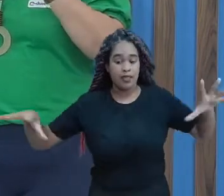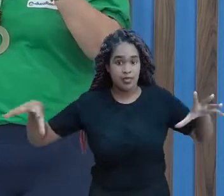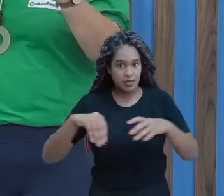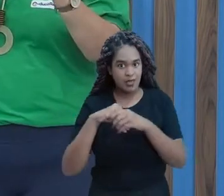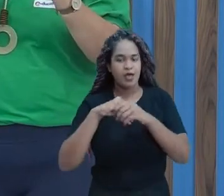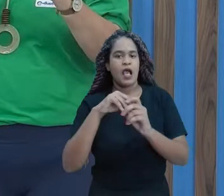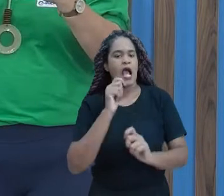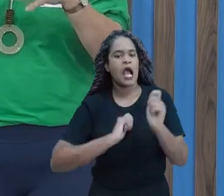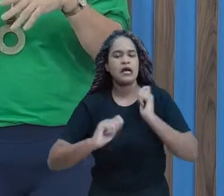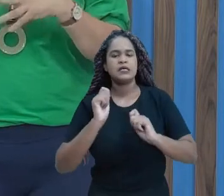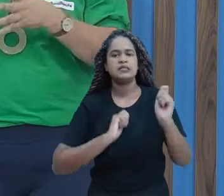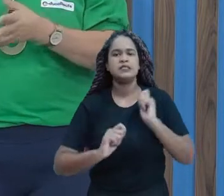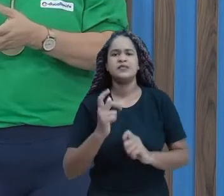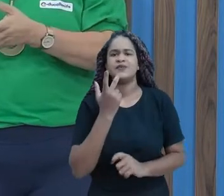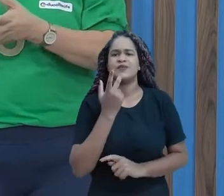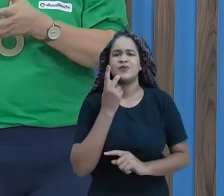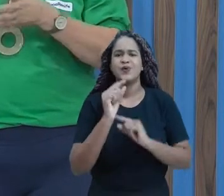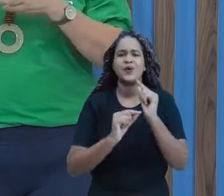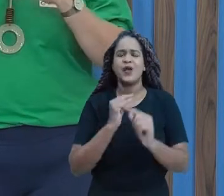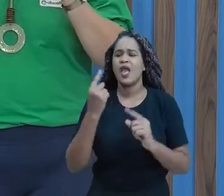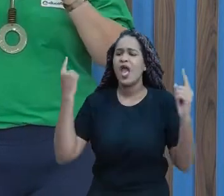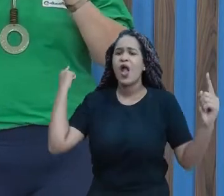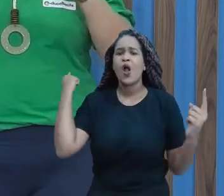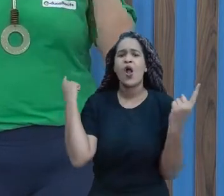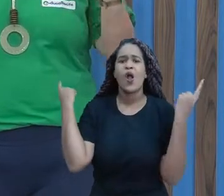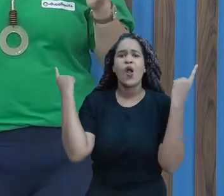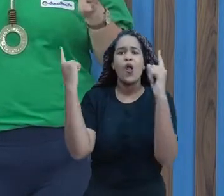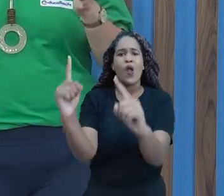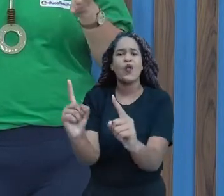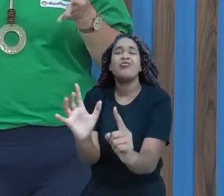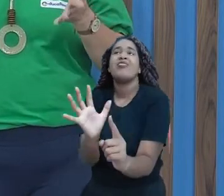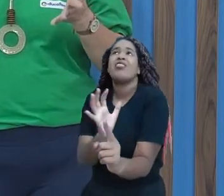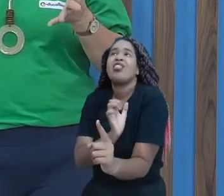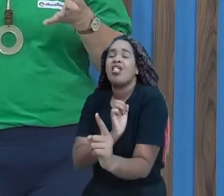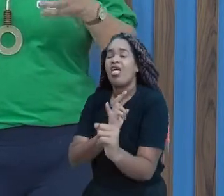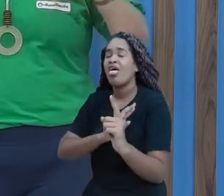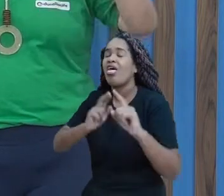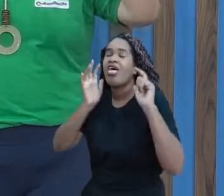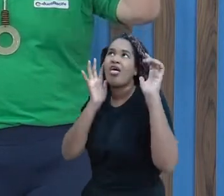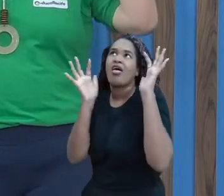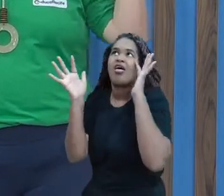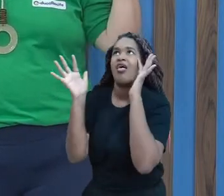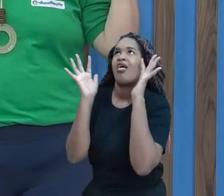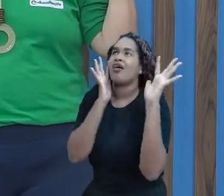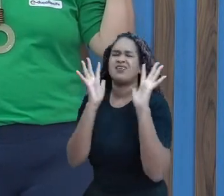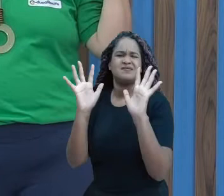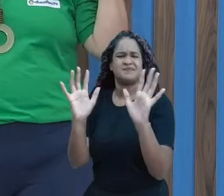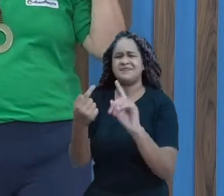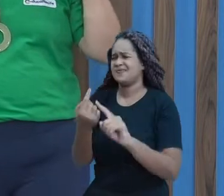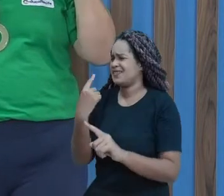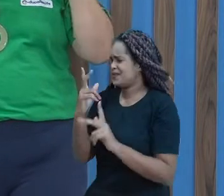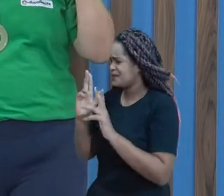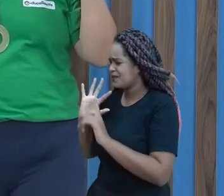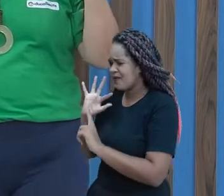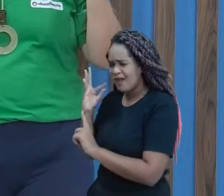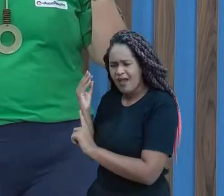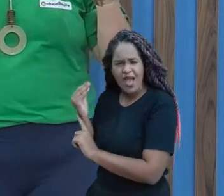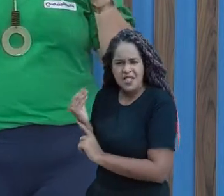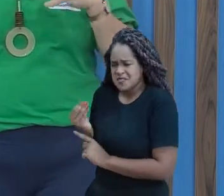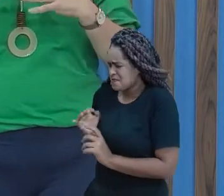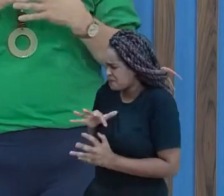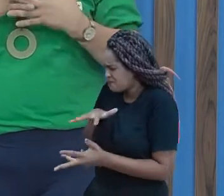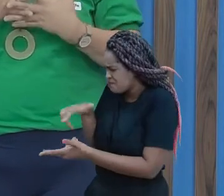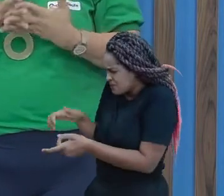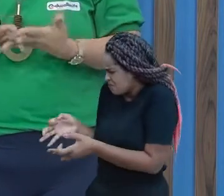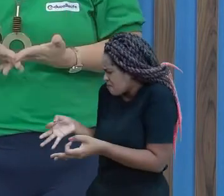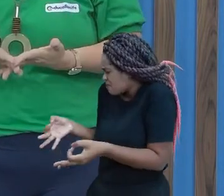disseram justamente o oposto daquela ideia de romance. Eles não queriam mais aquela idealização que a arte neoclássica tinha, do mundo perfeito,